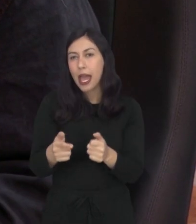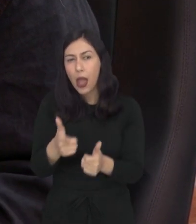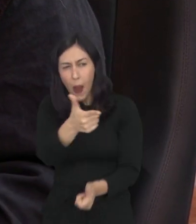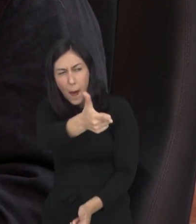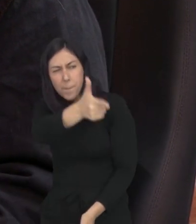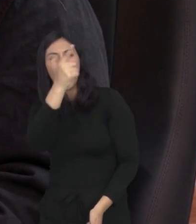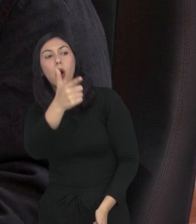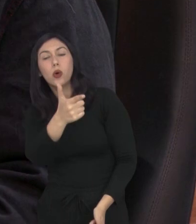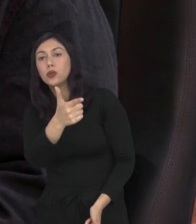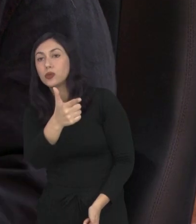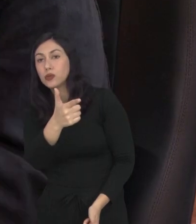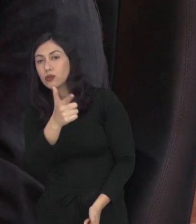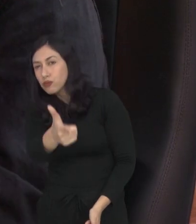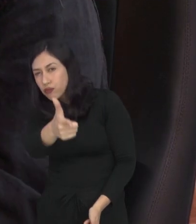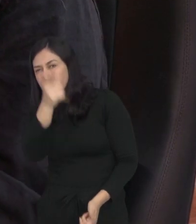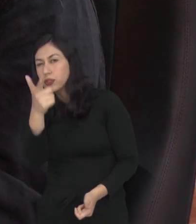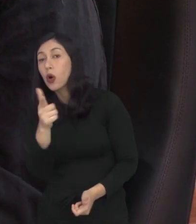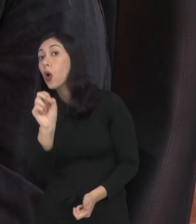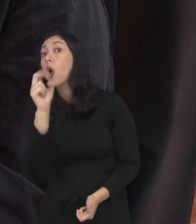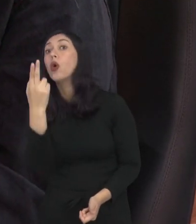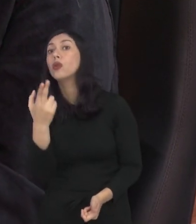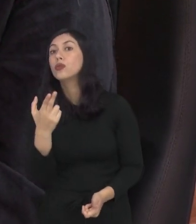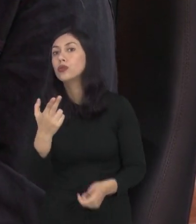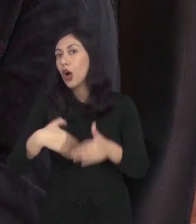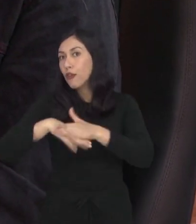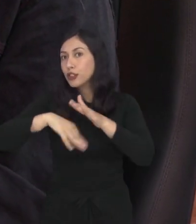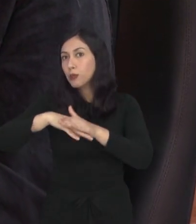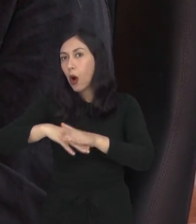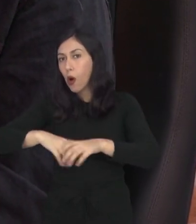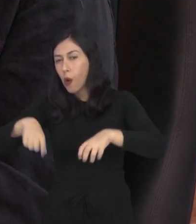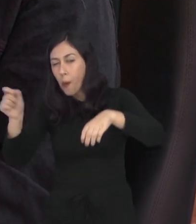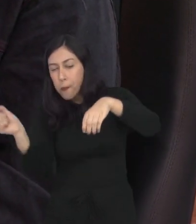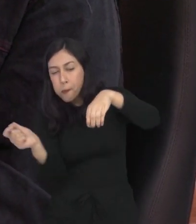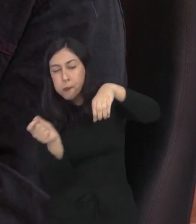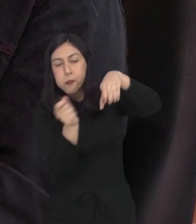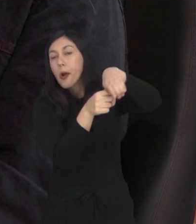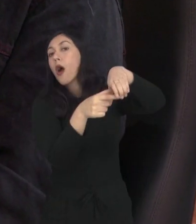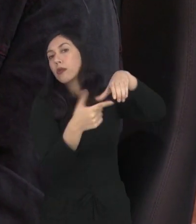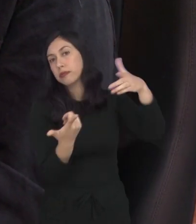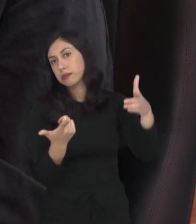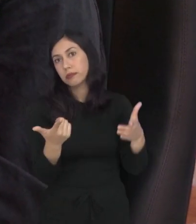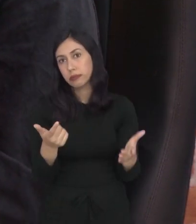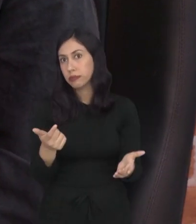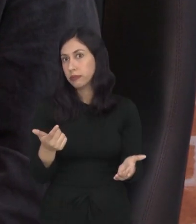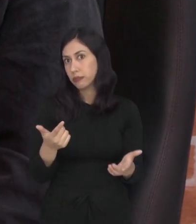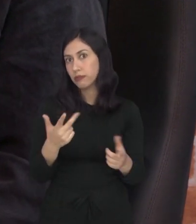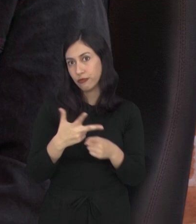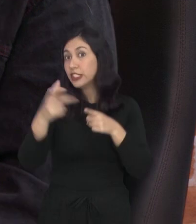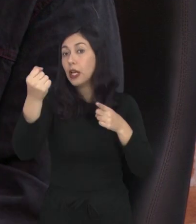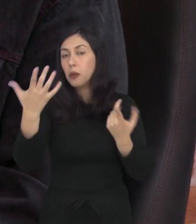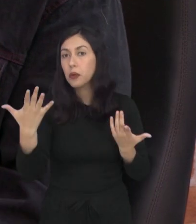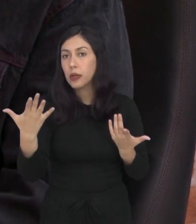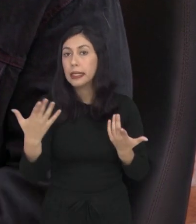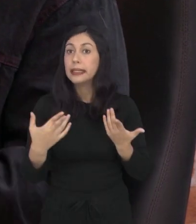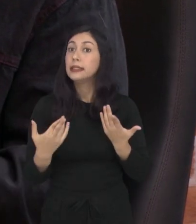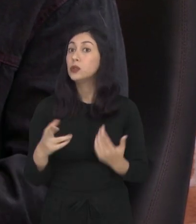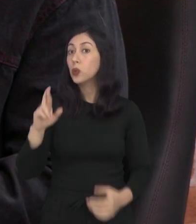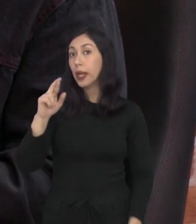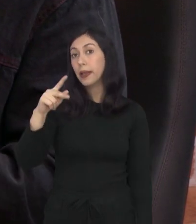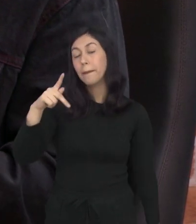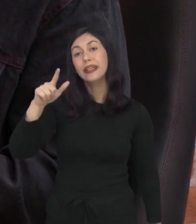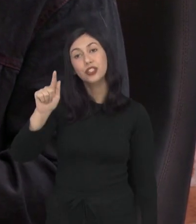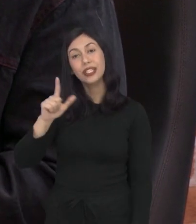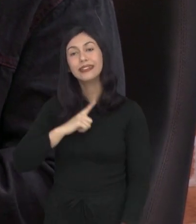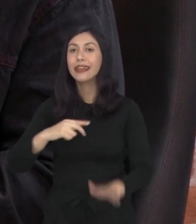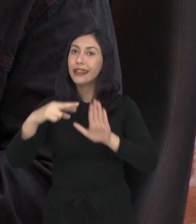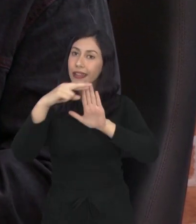tiro no personagem, ou você tá jogando um futebol, chutou pro gol, a programação do código vai falar, fez um gol. No RPG, a gente vai ter ali a questão da regra.